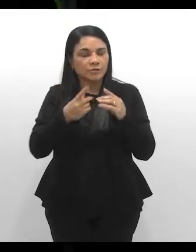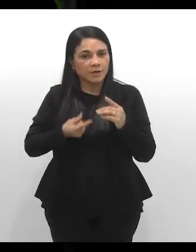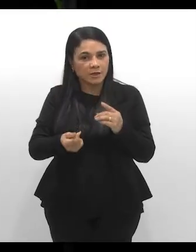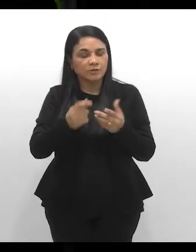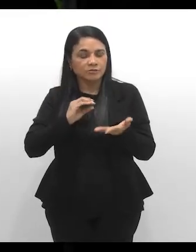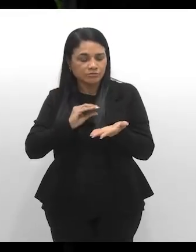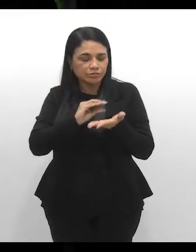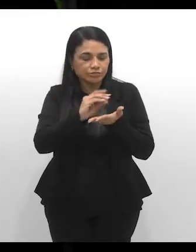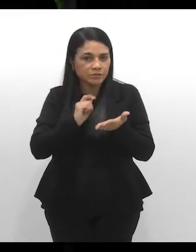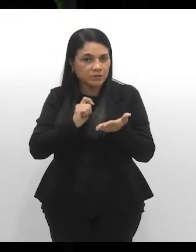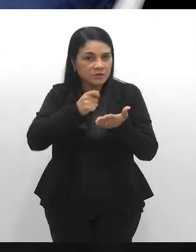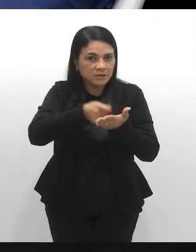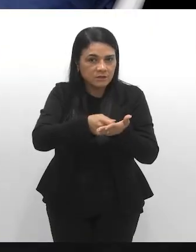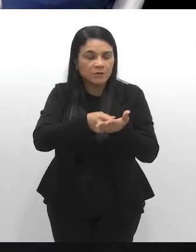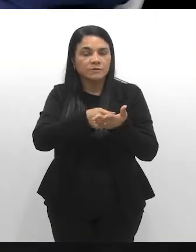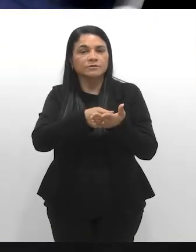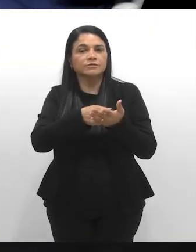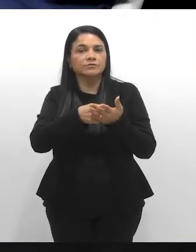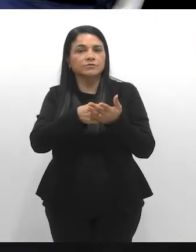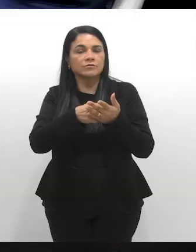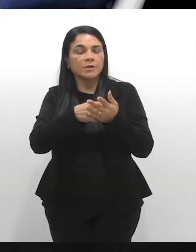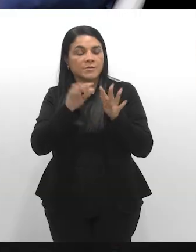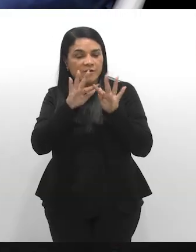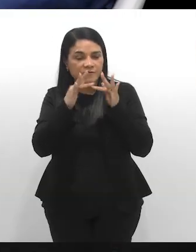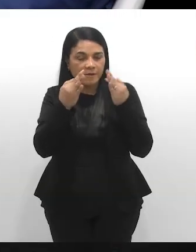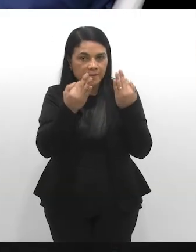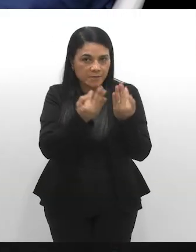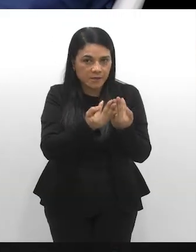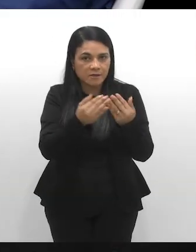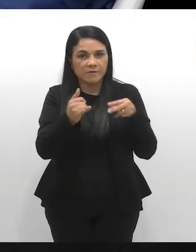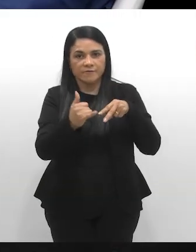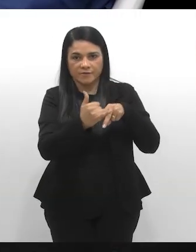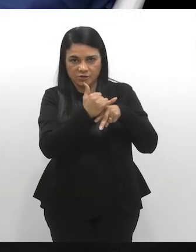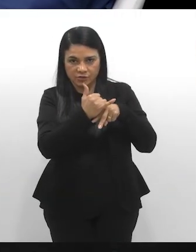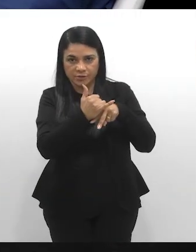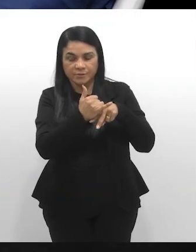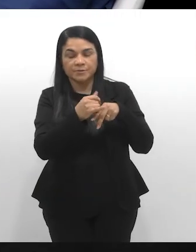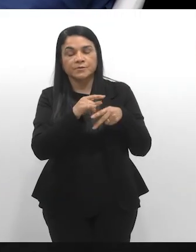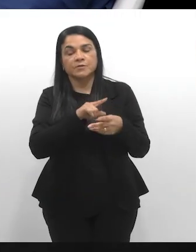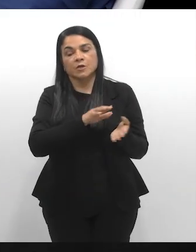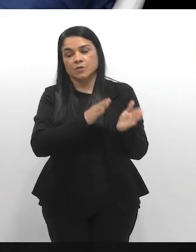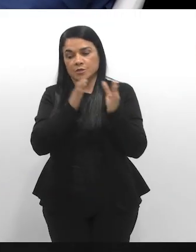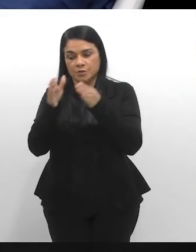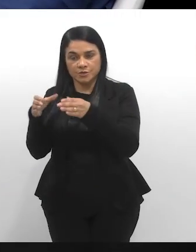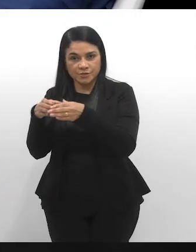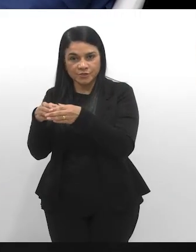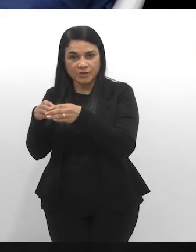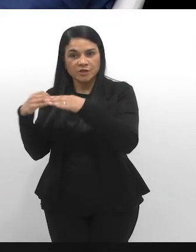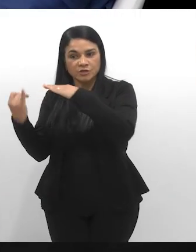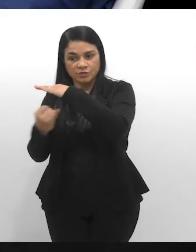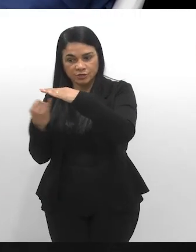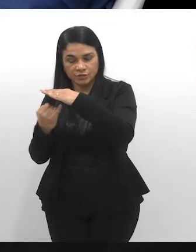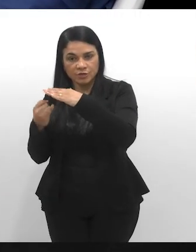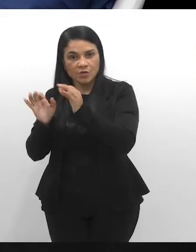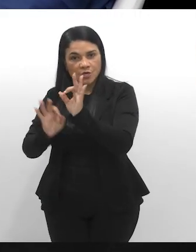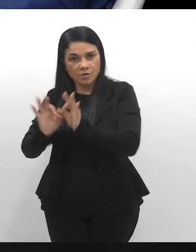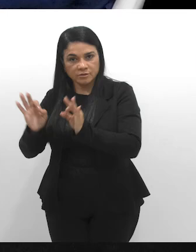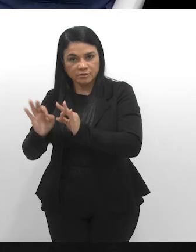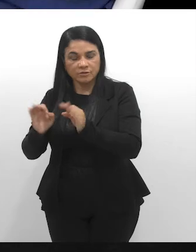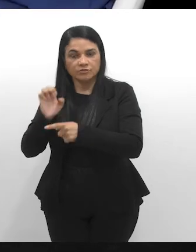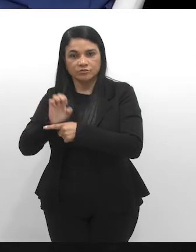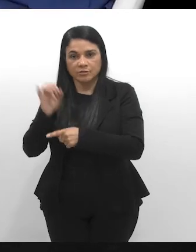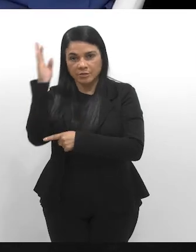permanente, de indenizações, tudo isso olhado para os familiares e para as vítimas. E um outro campo institucional de organização do